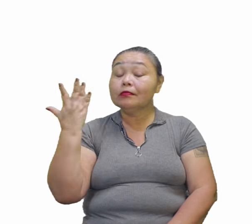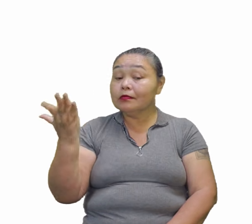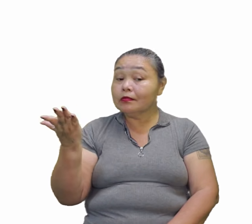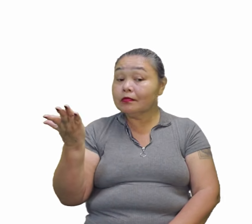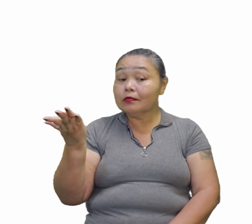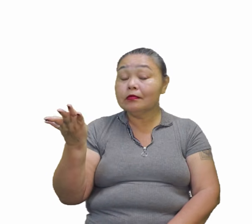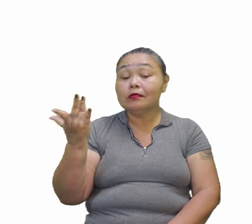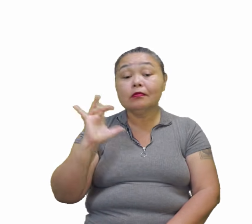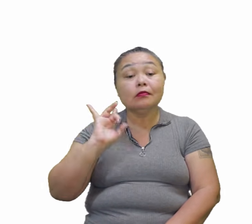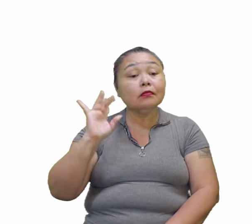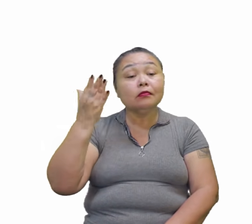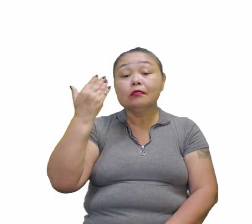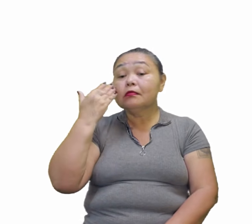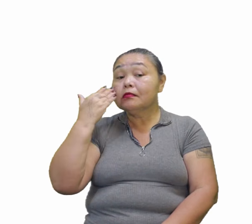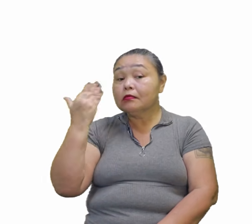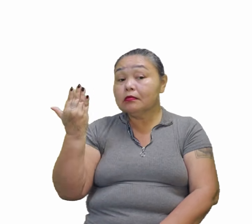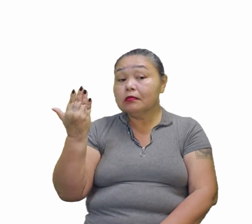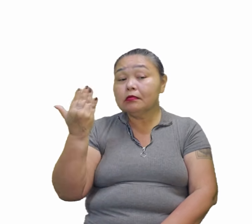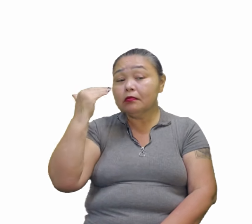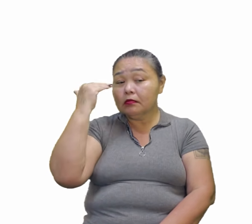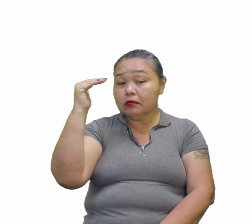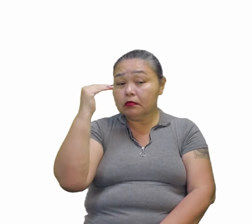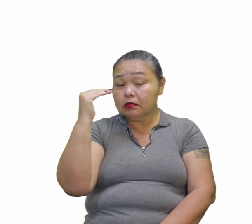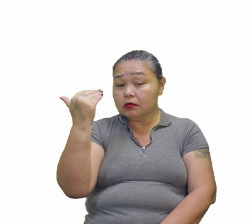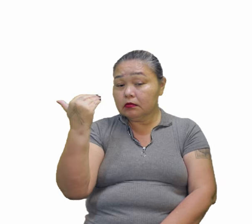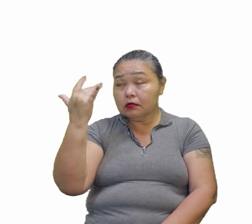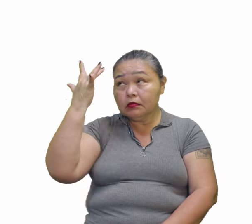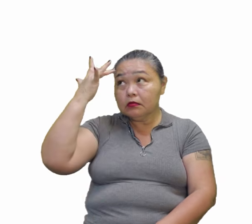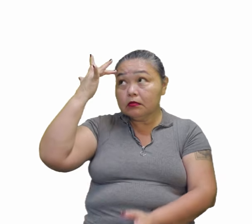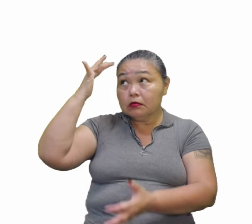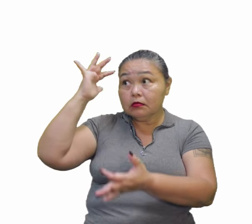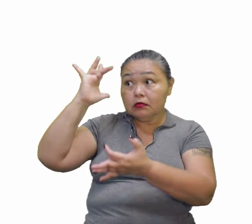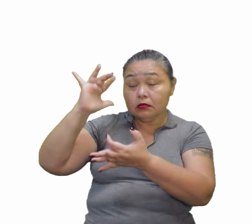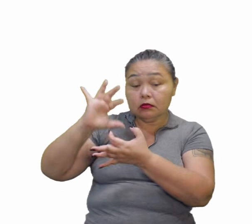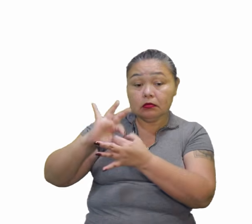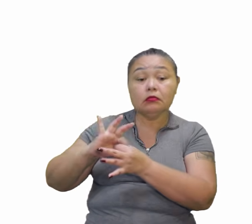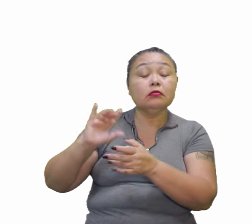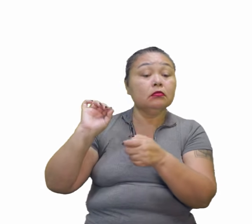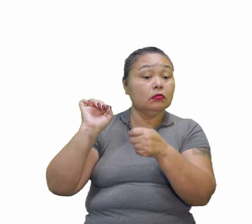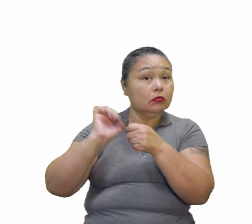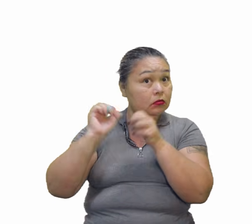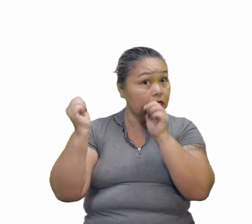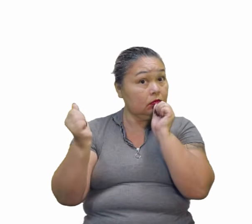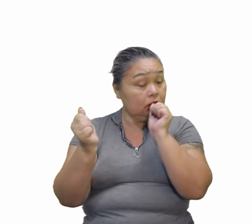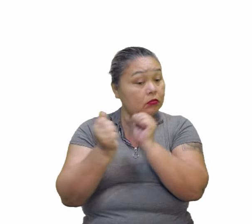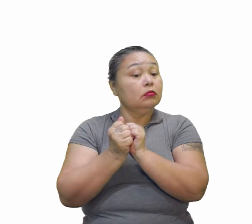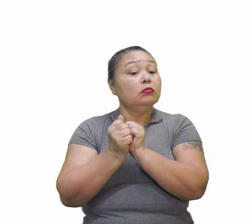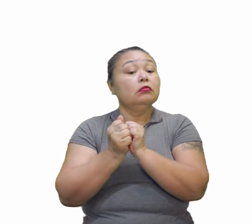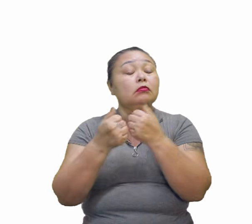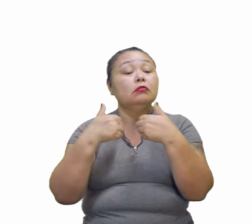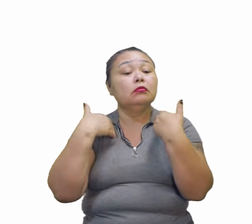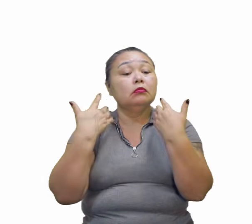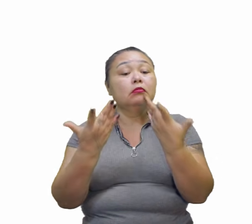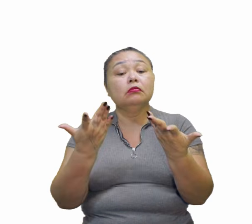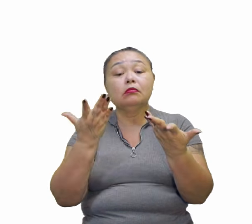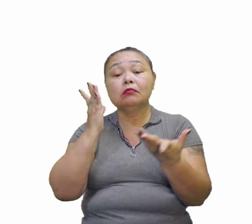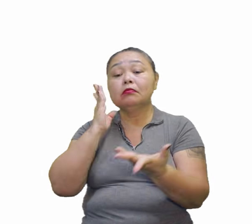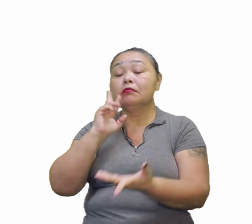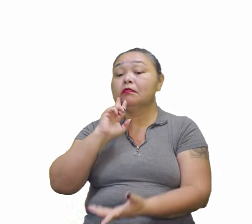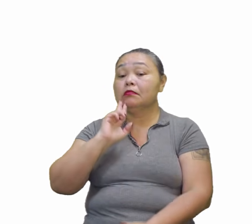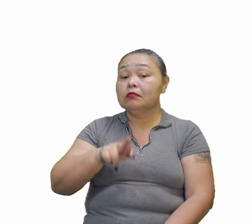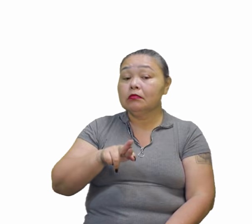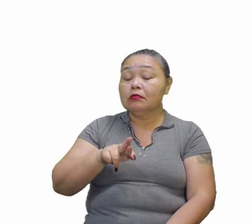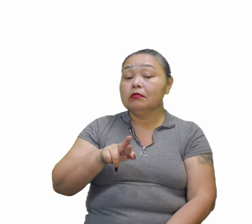aqui, só para vocês observarem, tem um passo a passo do raciocínio que a gente fez juntos aqui para